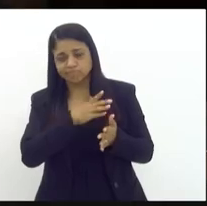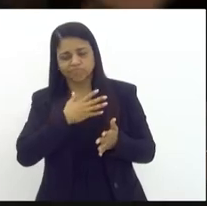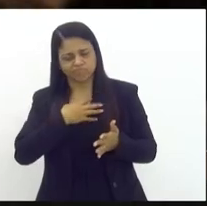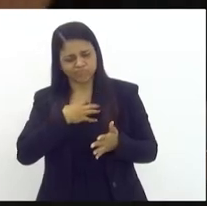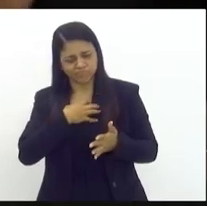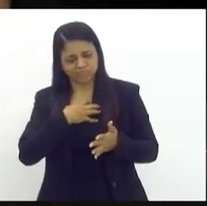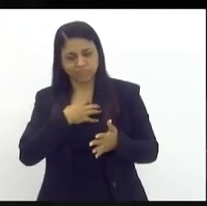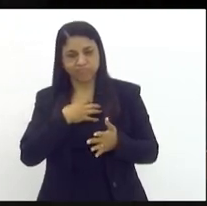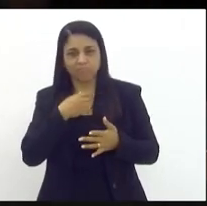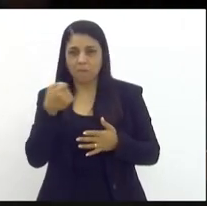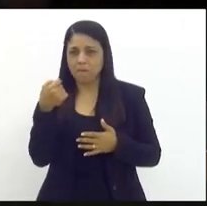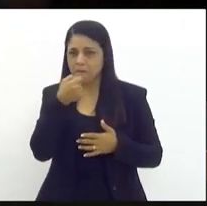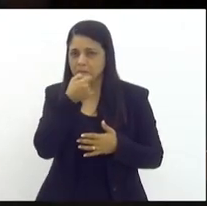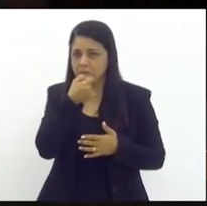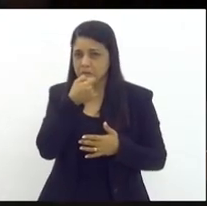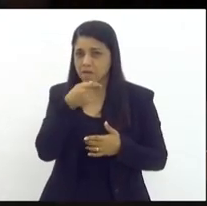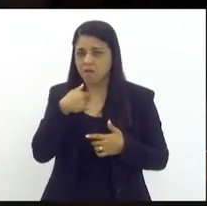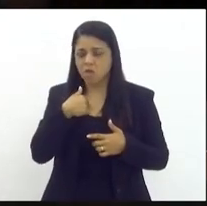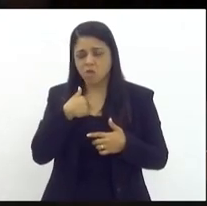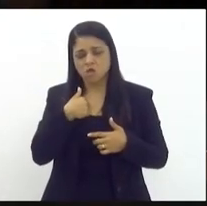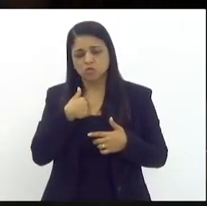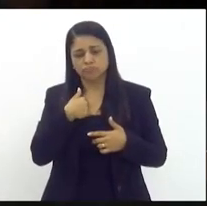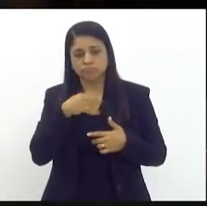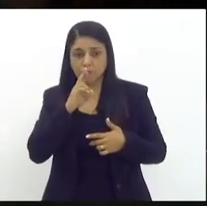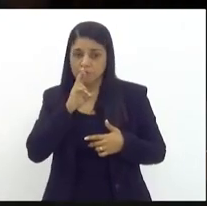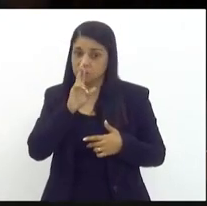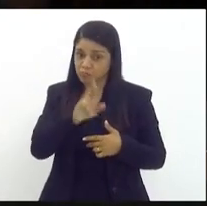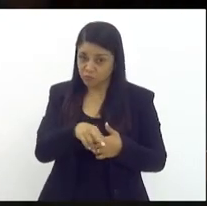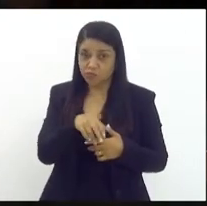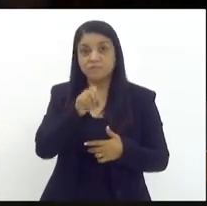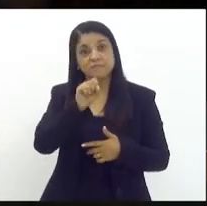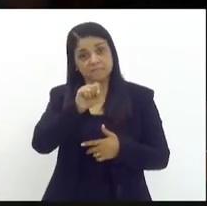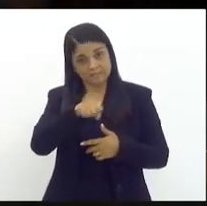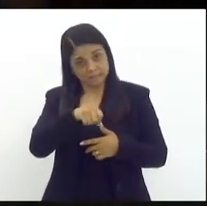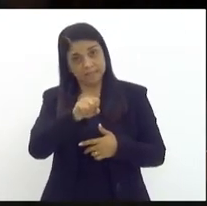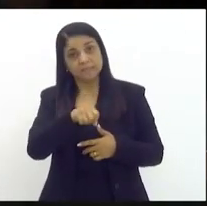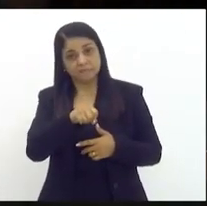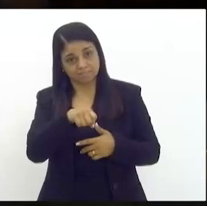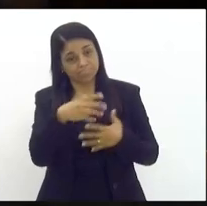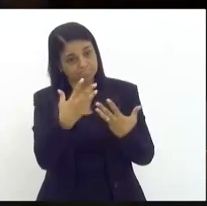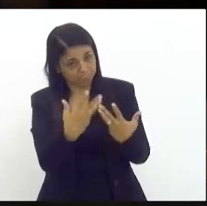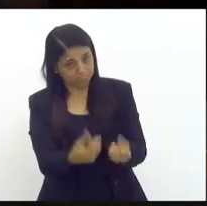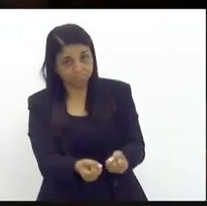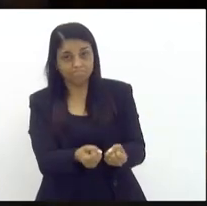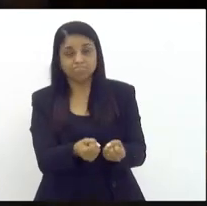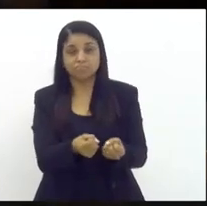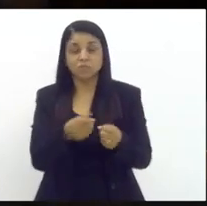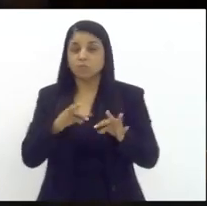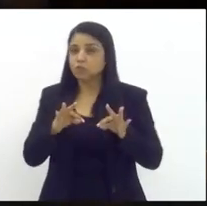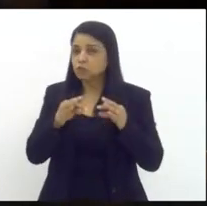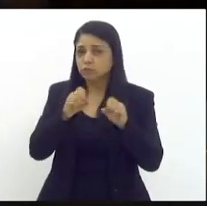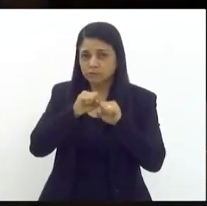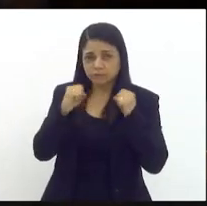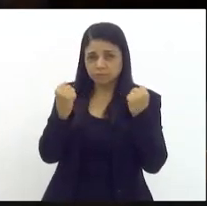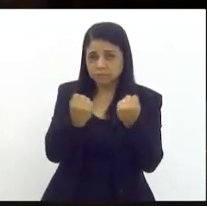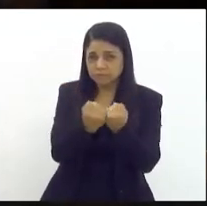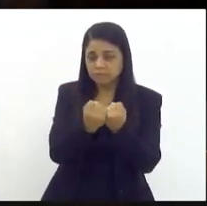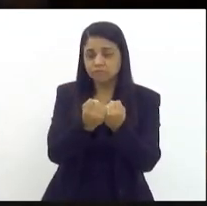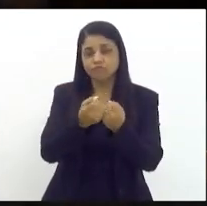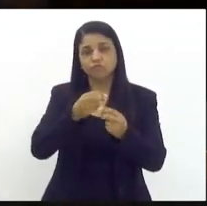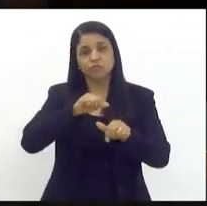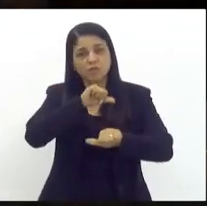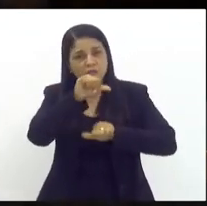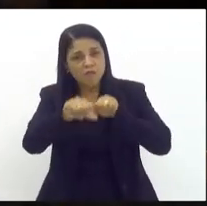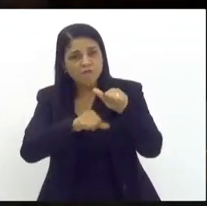me tocava eu evidentemente que respondi sim porque todos os seminários sobre reforma tributária